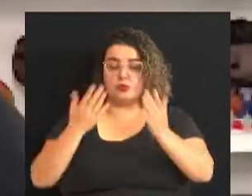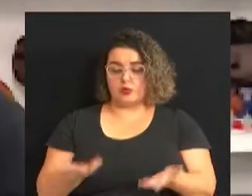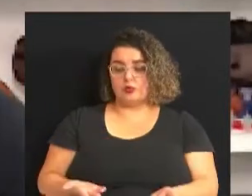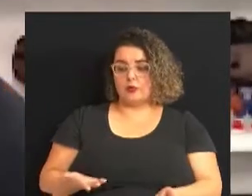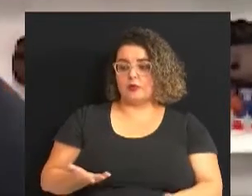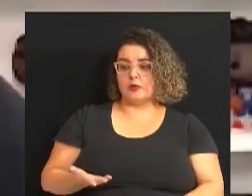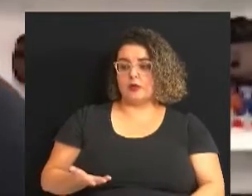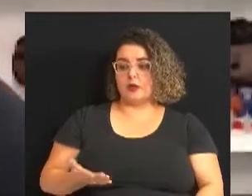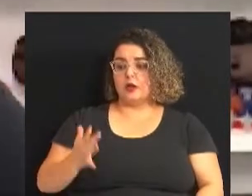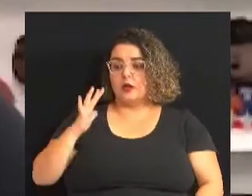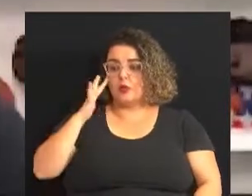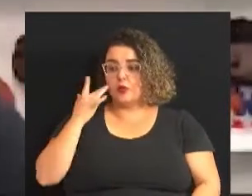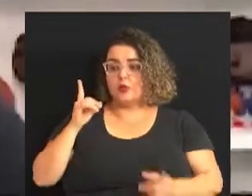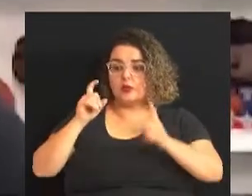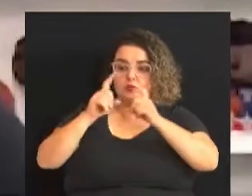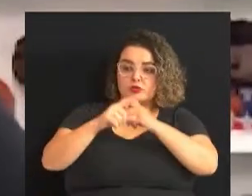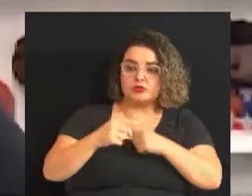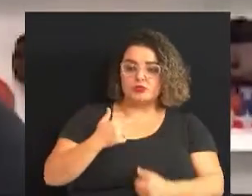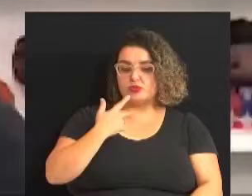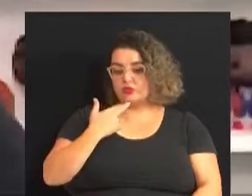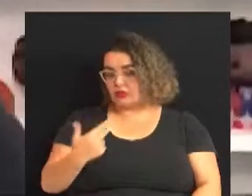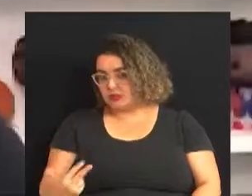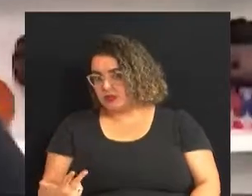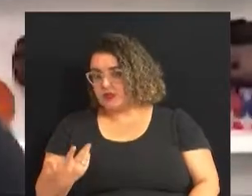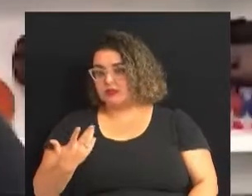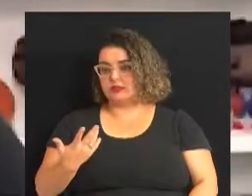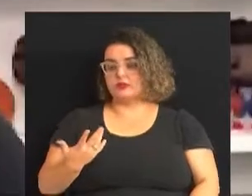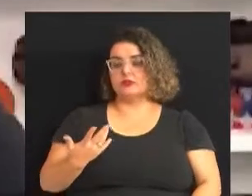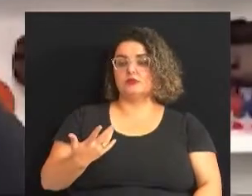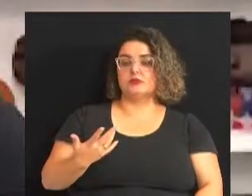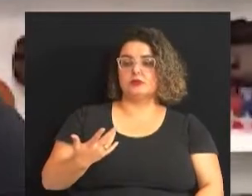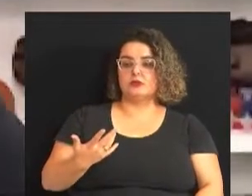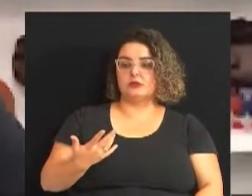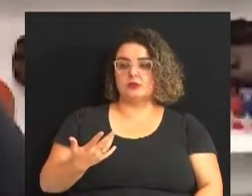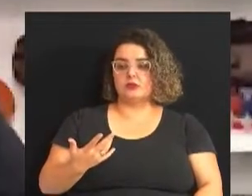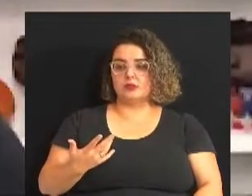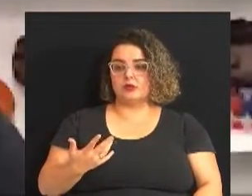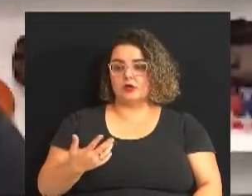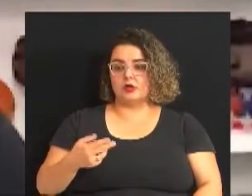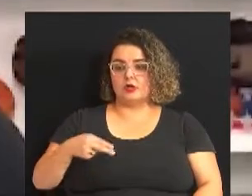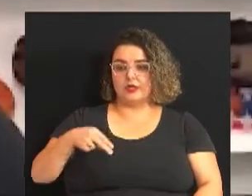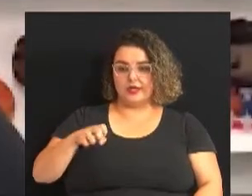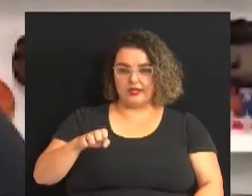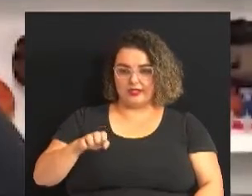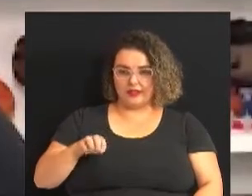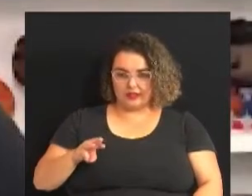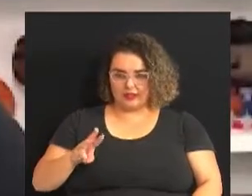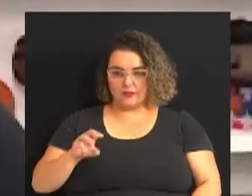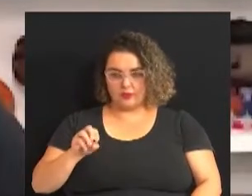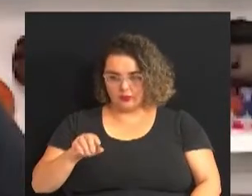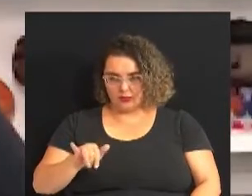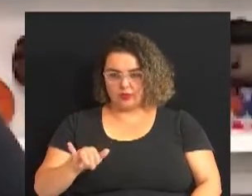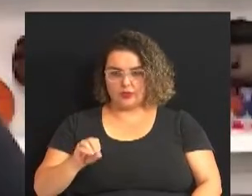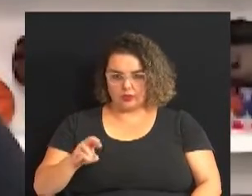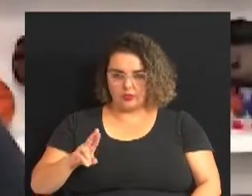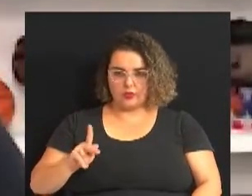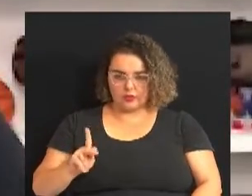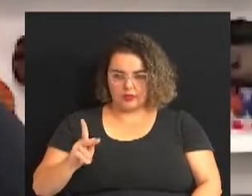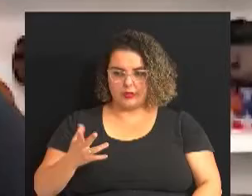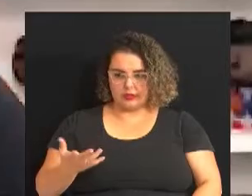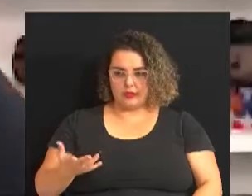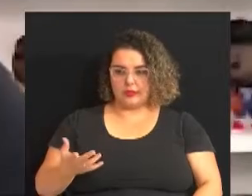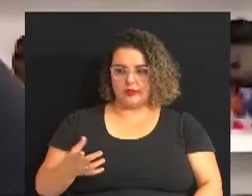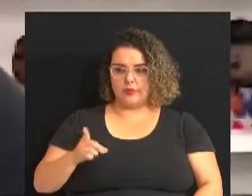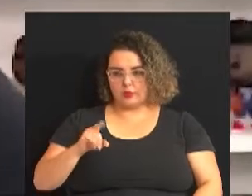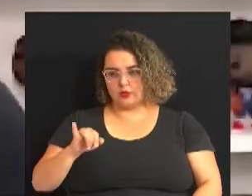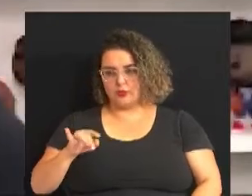por dificuldade de língua, de idioma, o New Orleans Pelicans acabou achando que seria mais útil para o Didi, em vez de